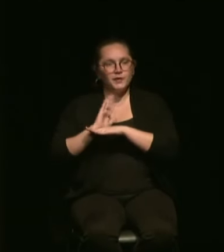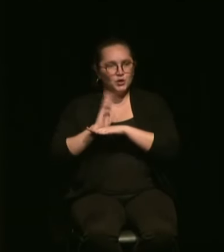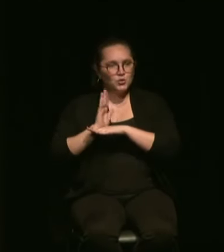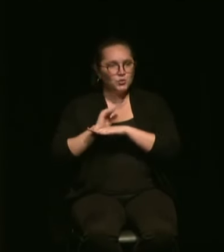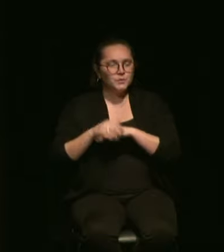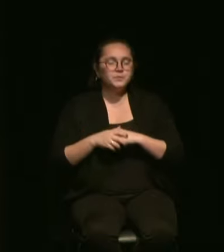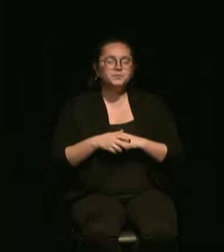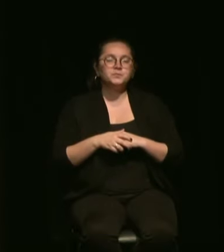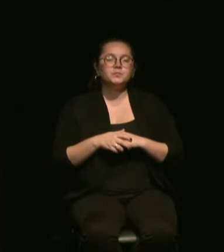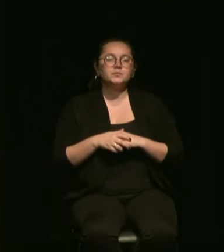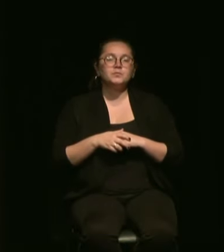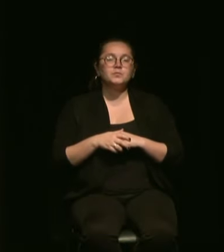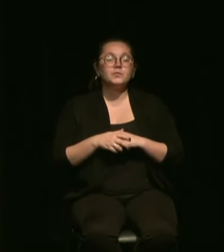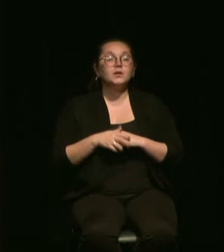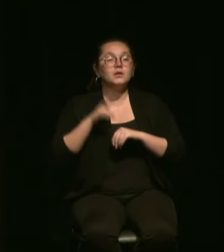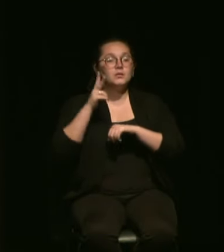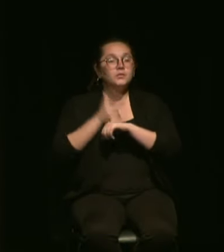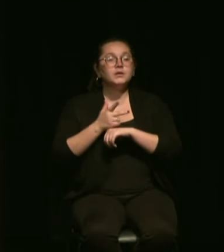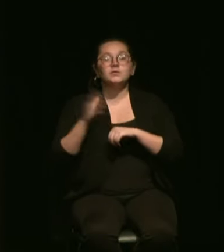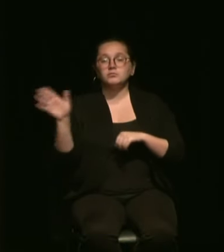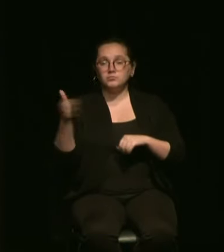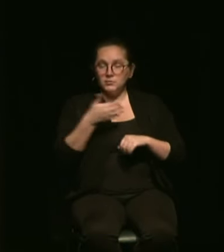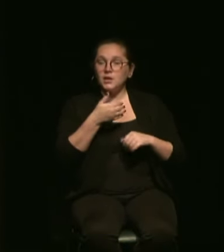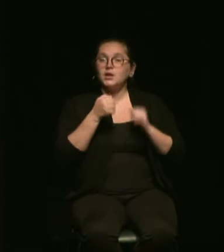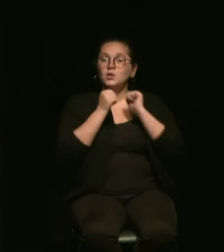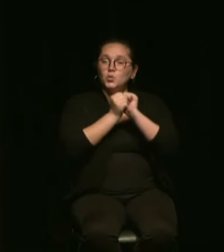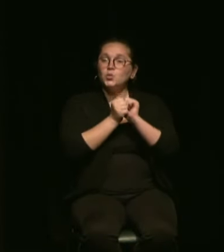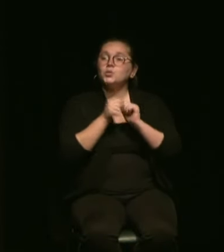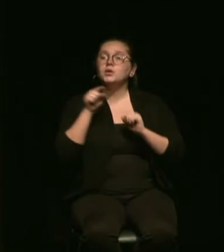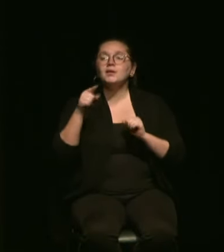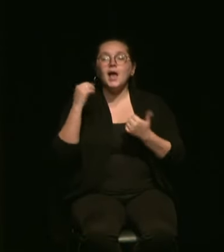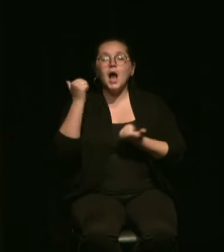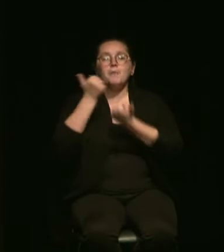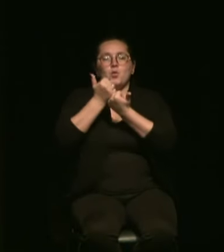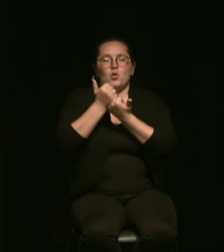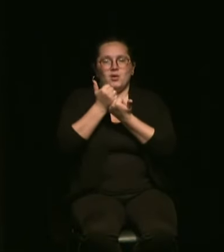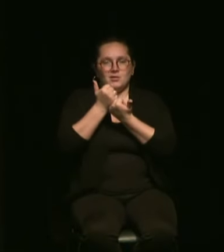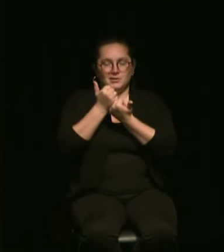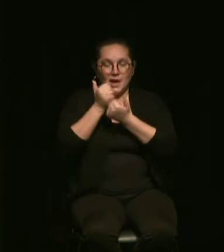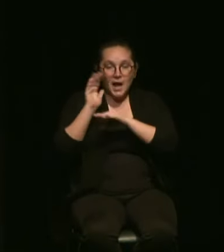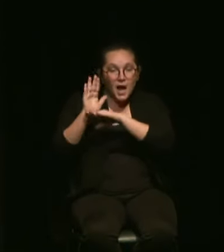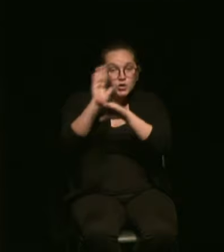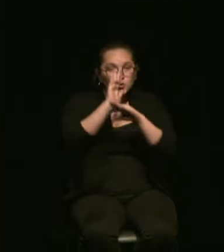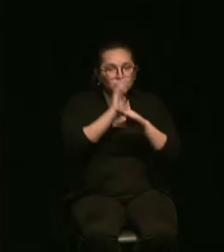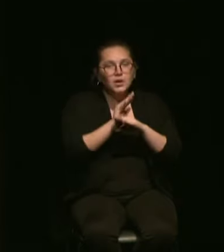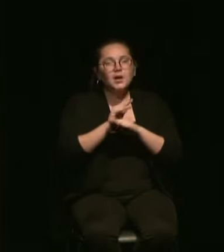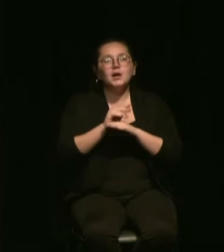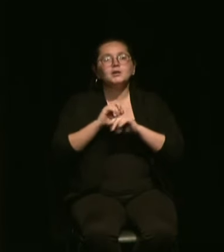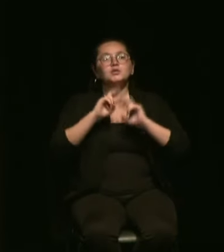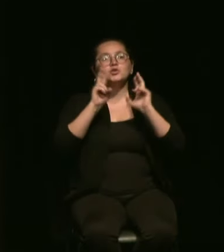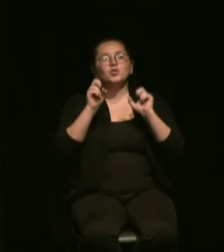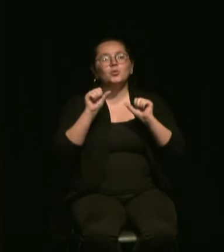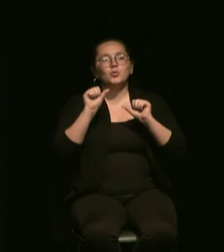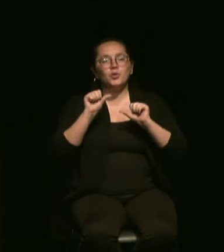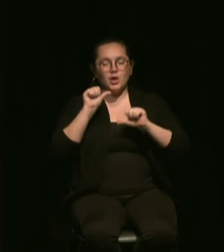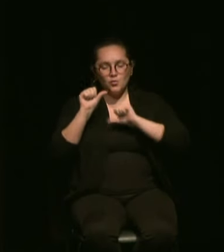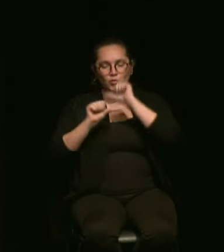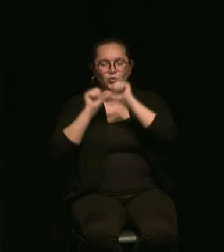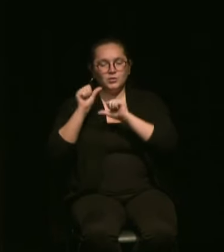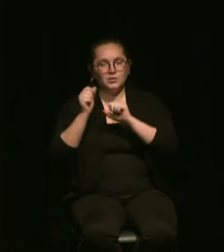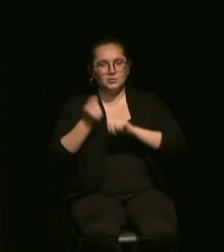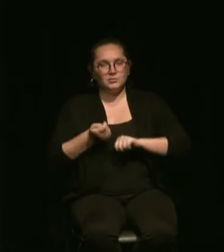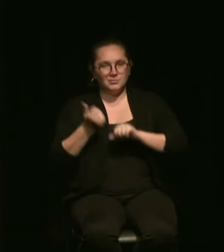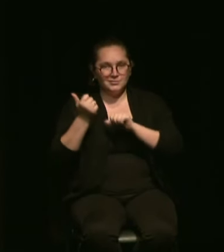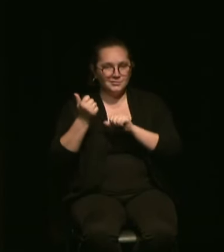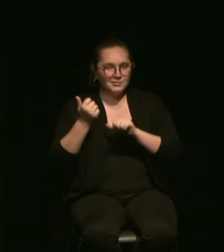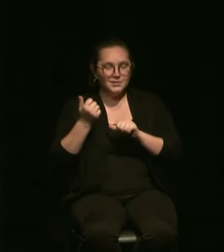levou o Coutinho lá para a Videofilmes para perguntar se a gente queria apoiar um filme dele sobre a virada do milênio, que foi o Babilônia. E eu disse